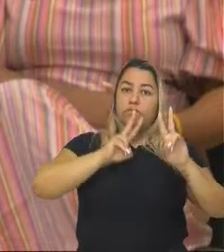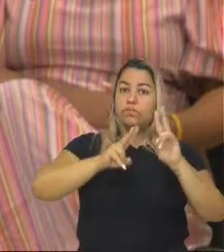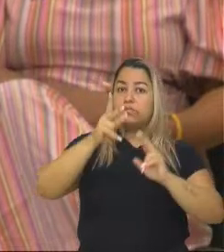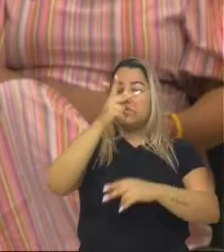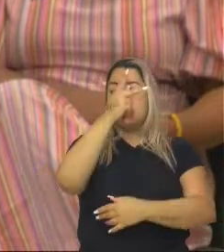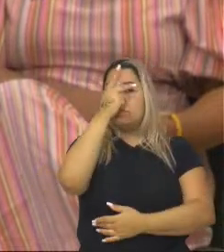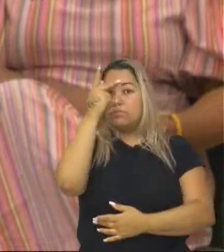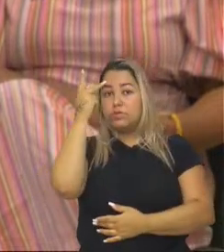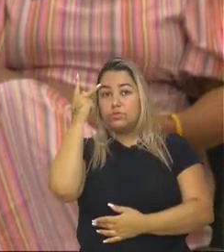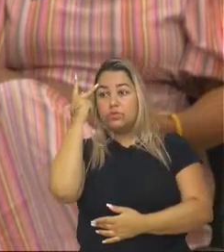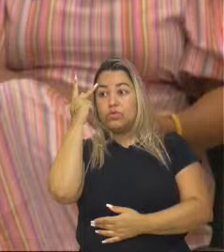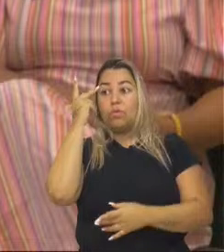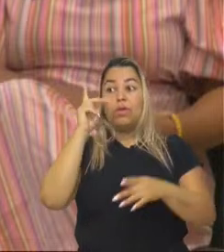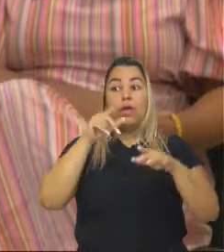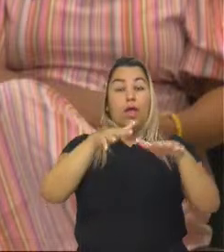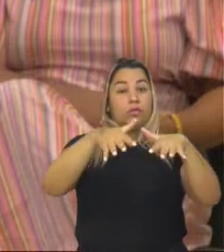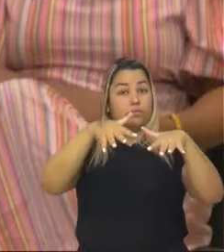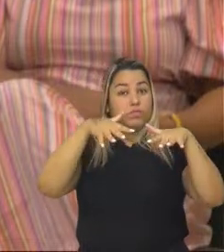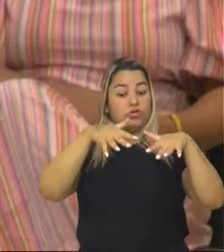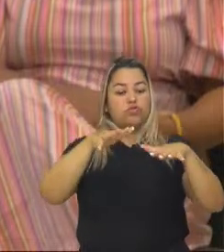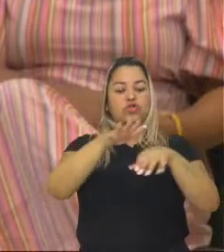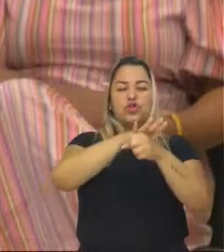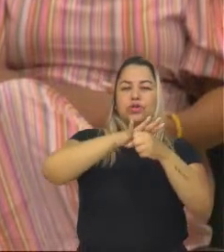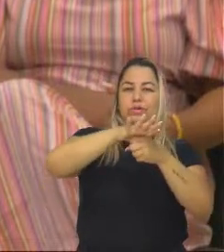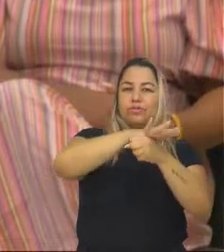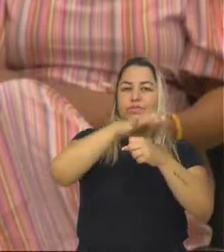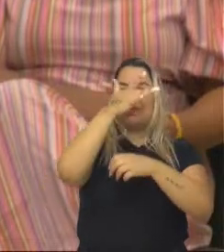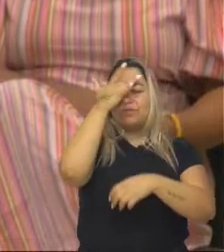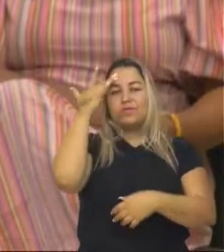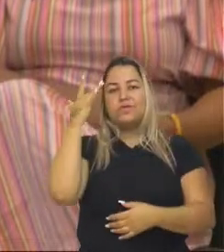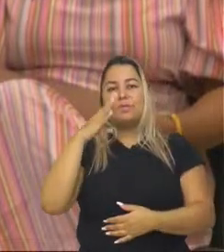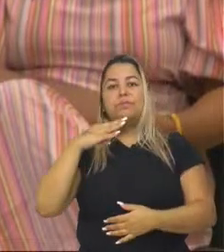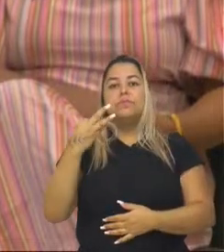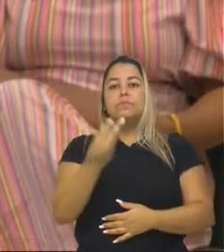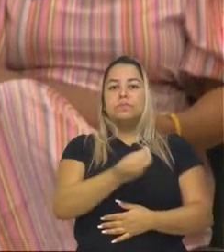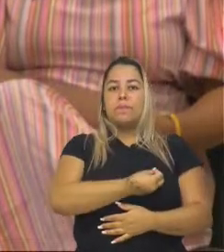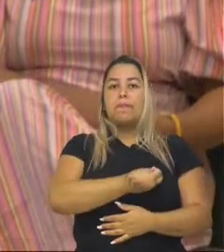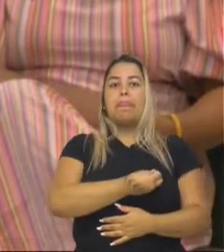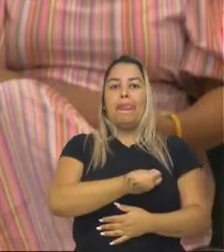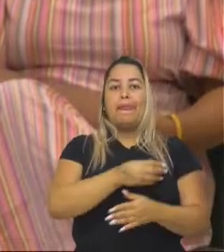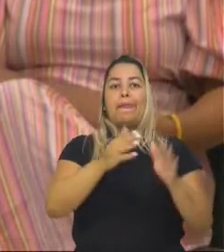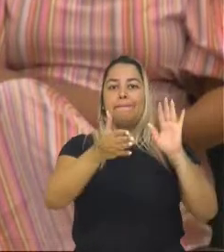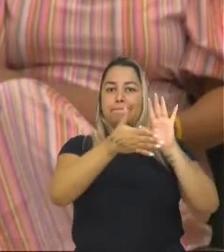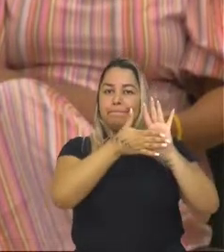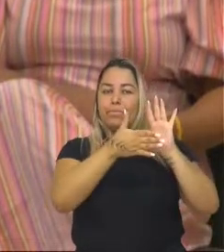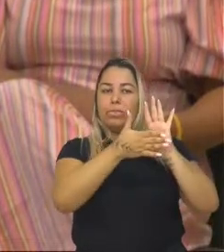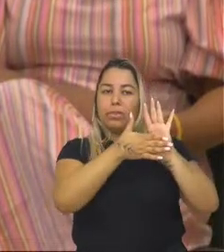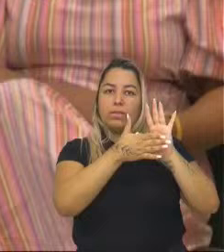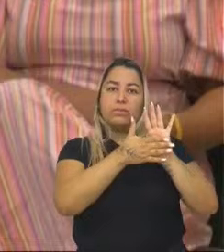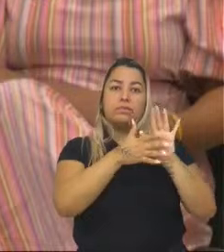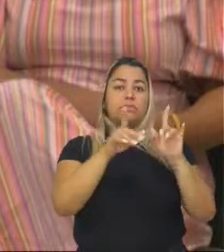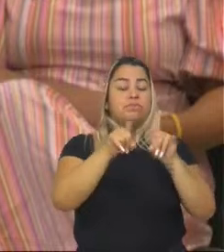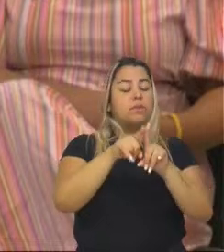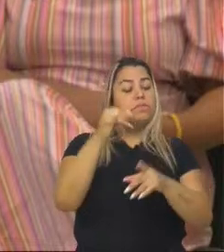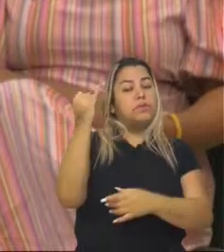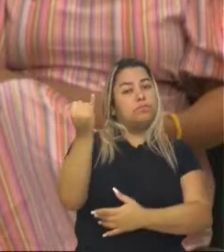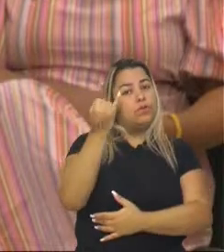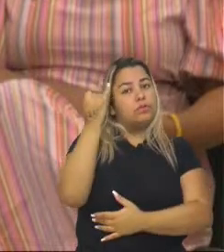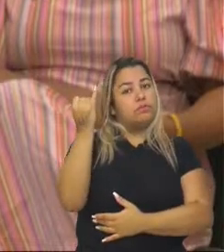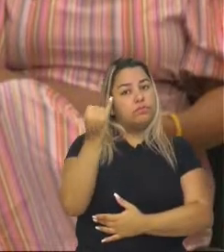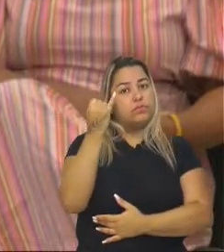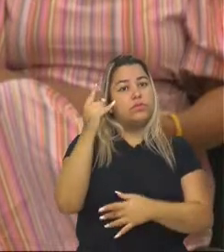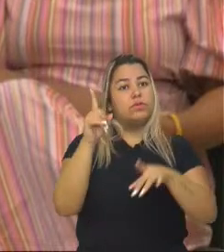né, cheio de pessoas trans que estão compondo novas propostas, é extremamente importante